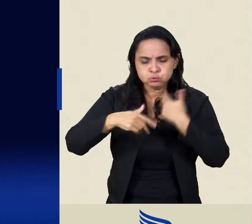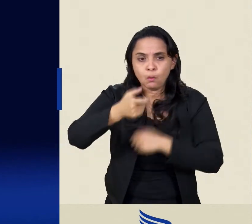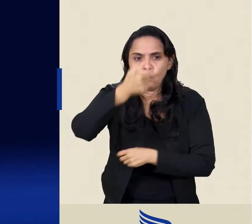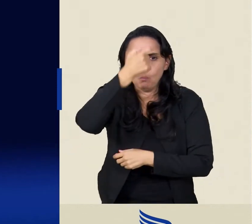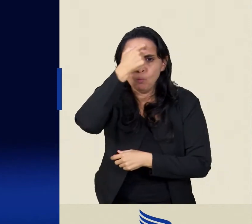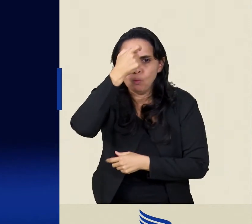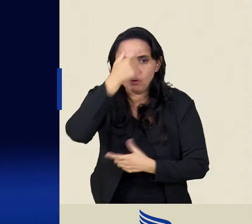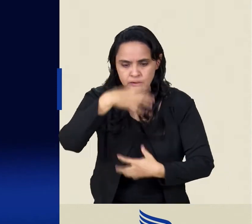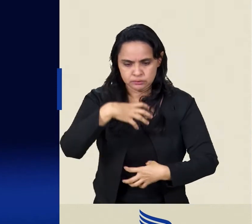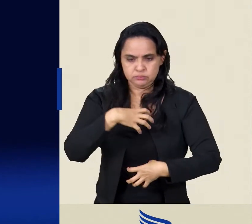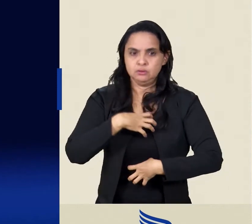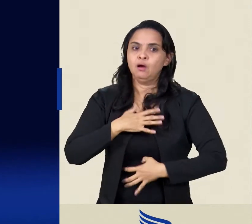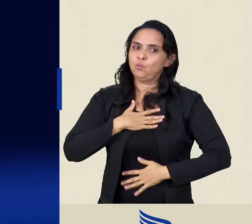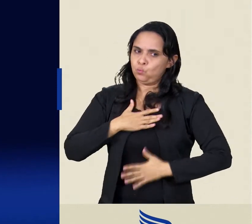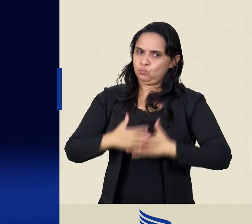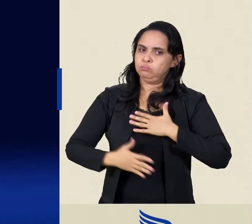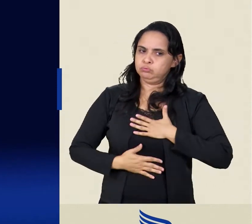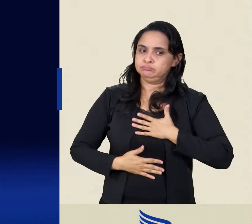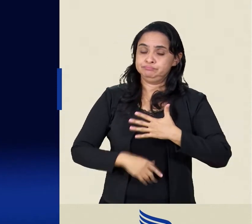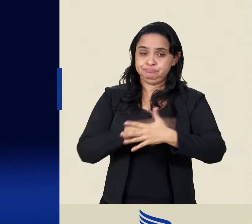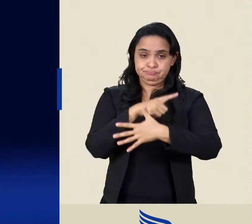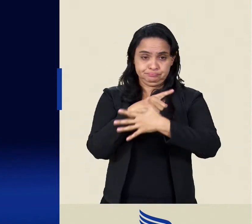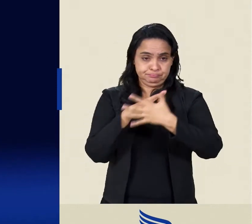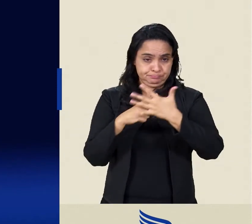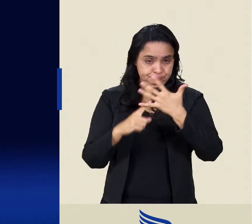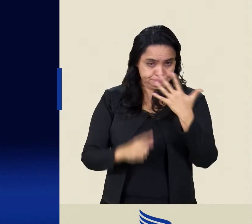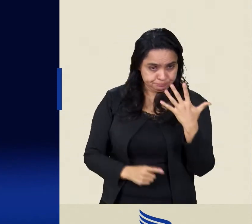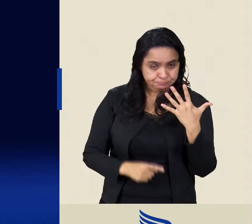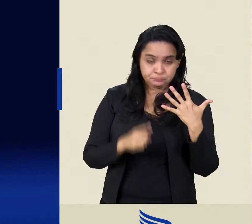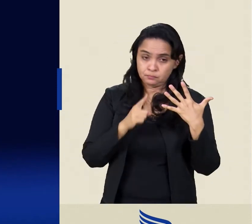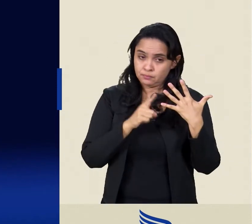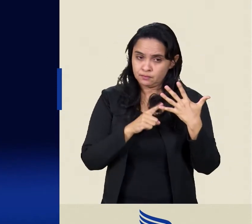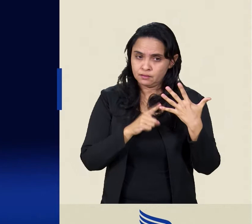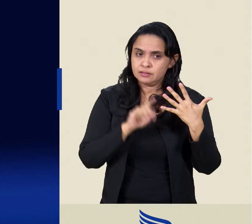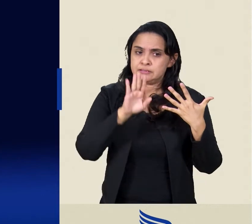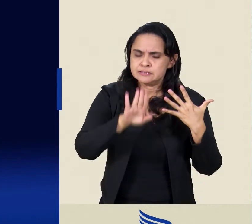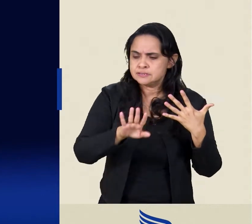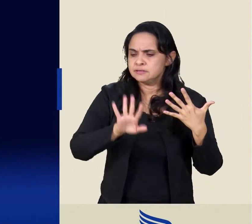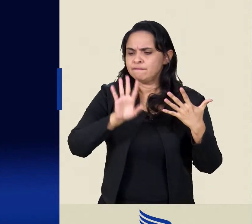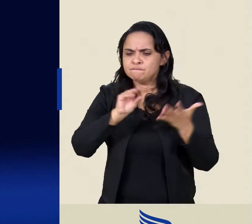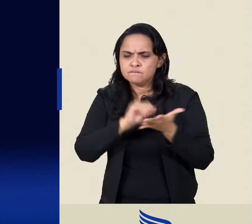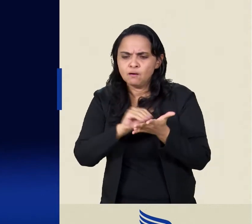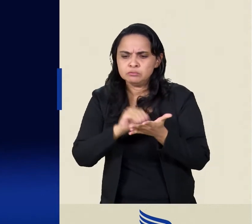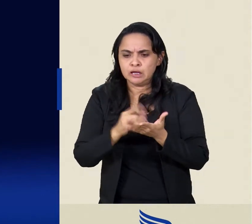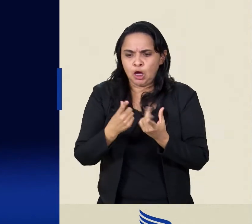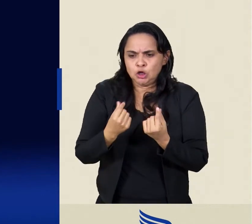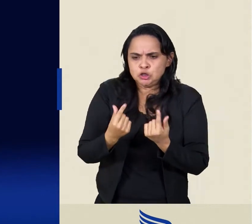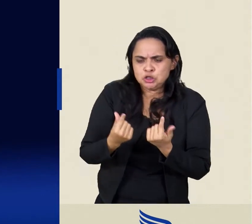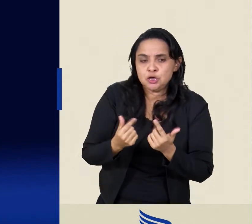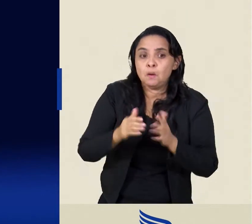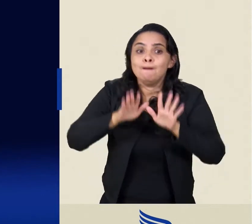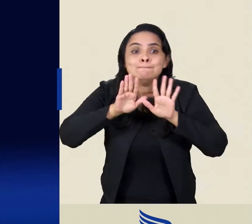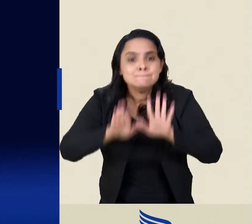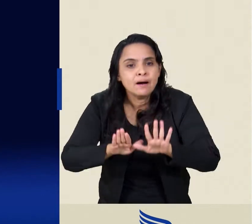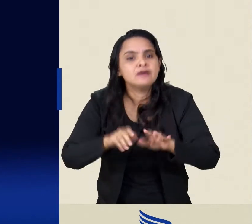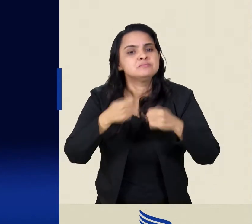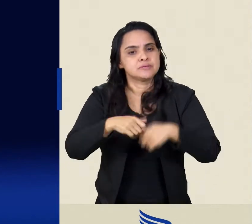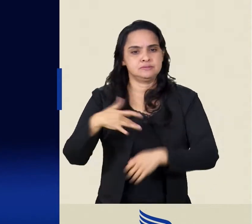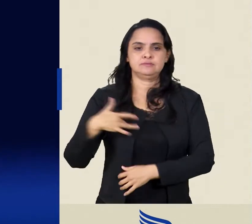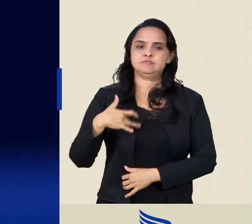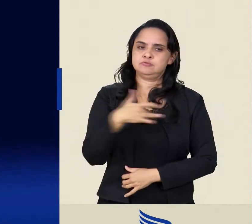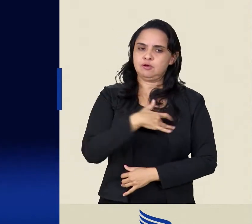físico. Quinto, mesmo que não tenha muitos recursos financeiros, precisa ter boa